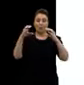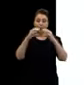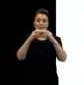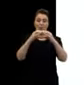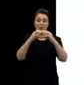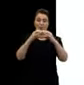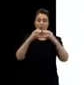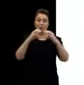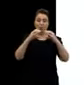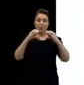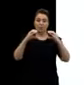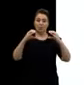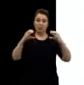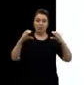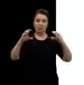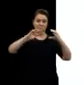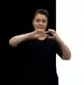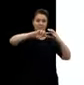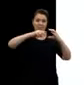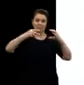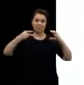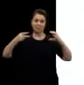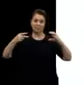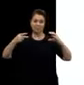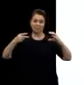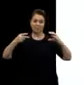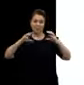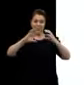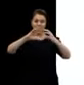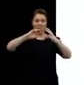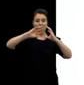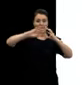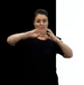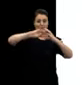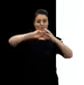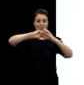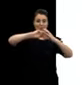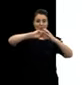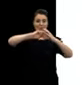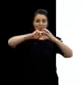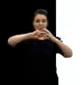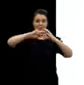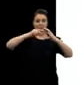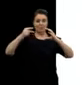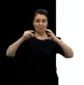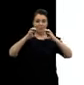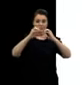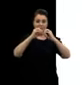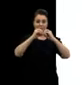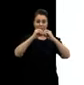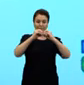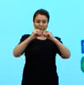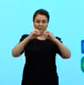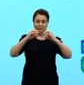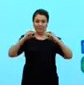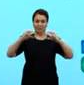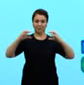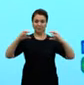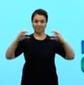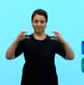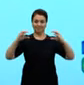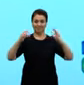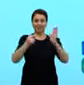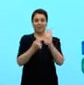descondensação dos cromossomos. Eles vão dar uma esticadinha, tá? Então, nessa fase aqui, já vai